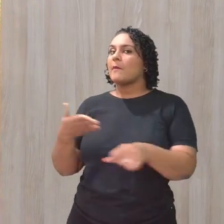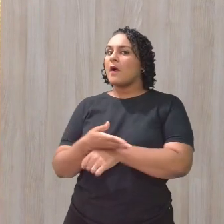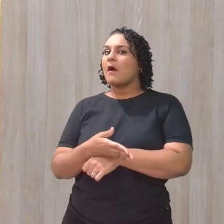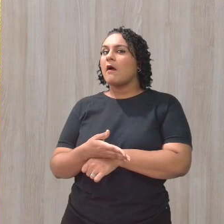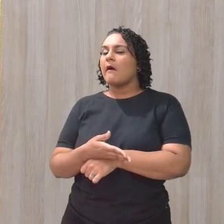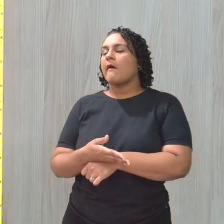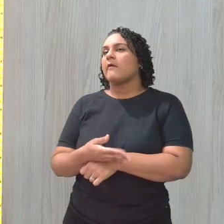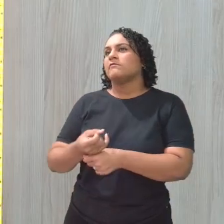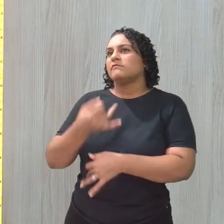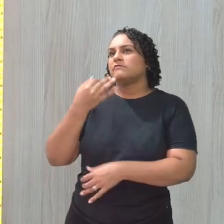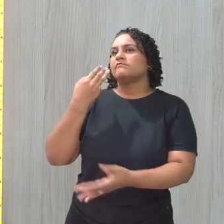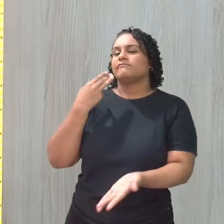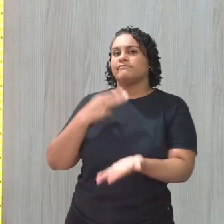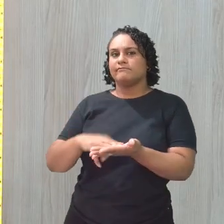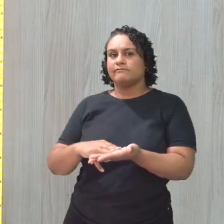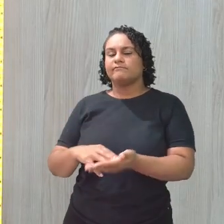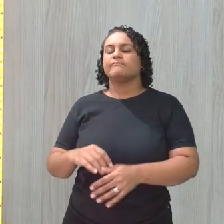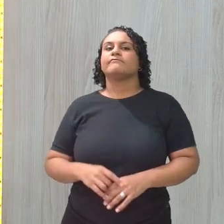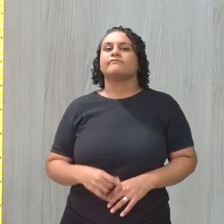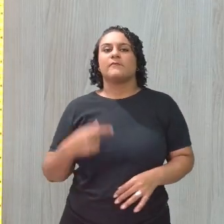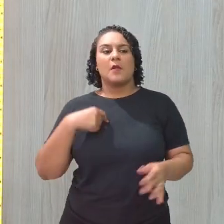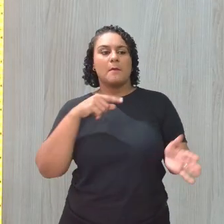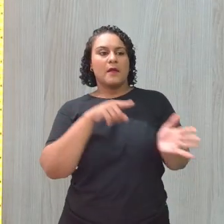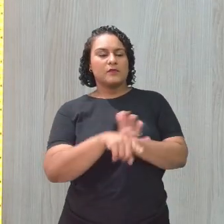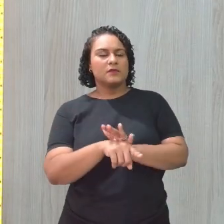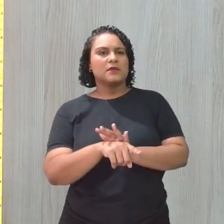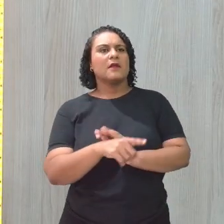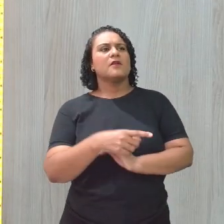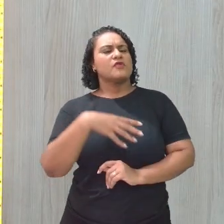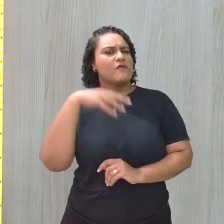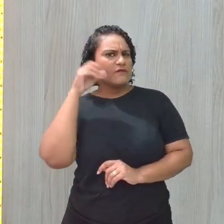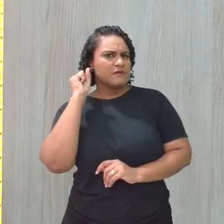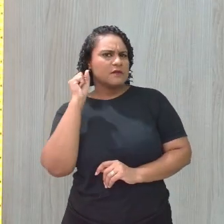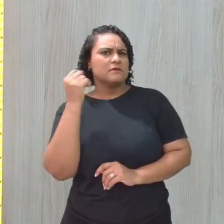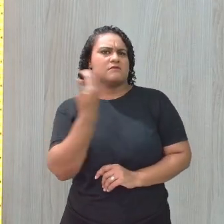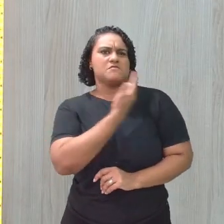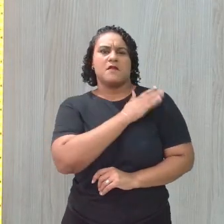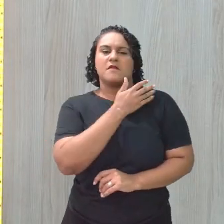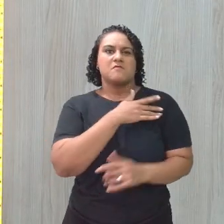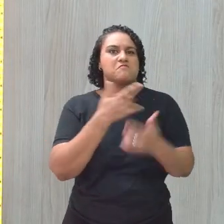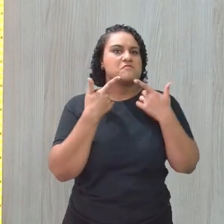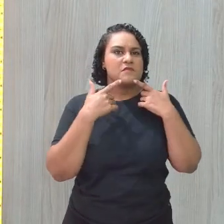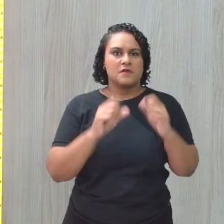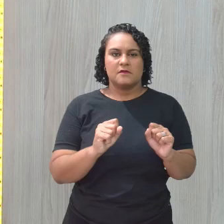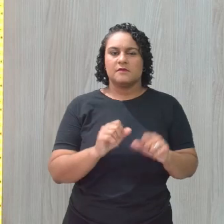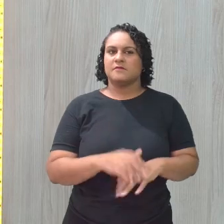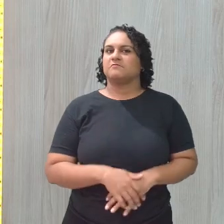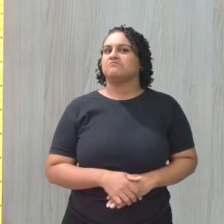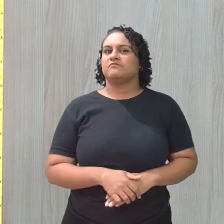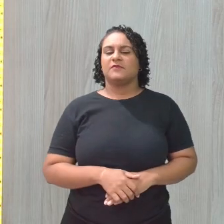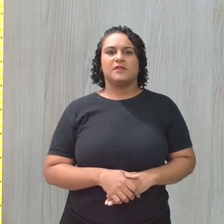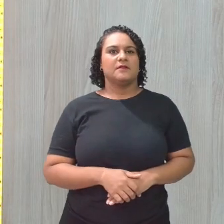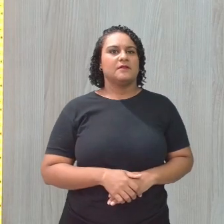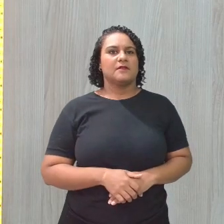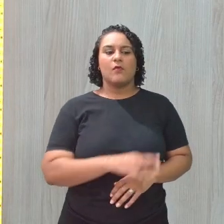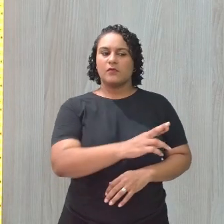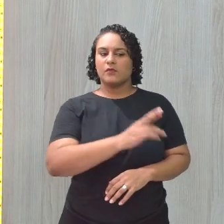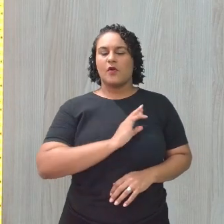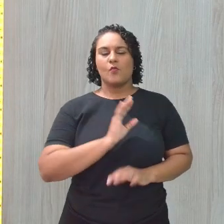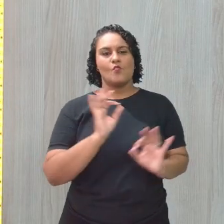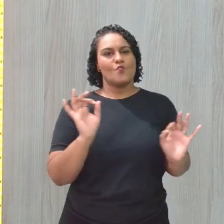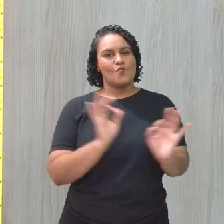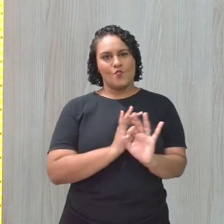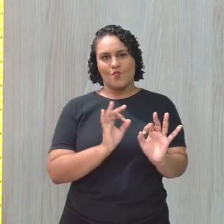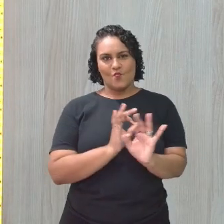coisa? Eu perguntei aqui se eles já ouviram falar de preconceito linguístico, né? Mas ninguém respondeu ainda.